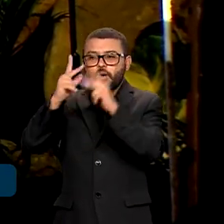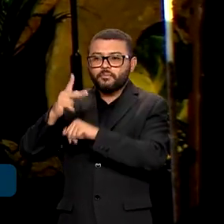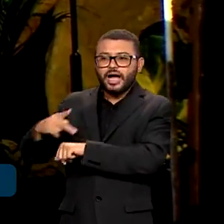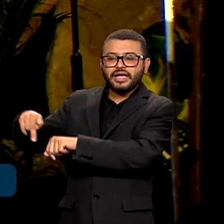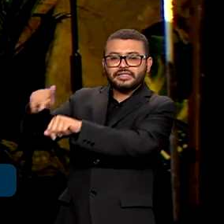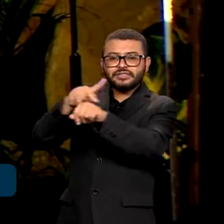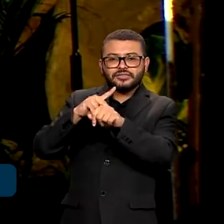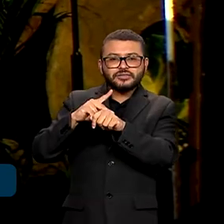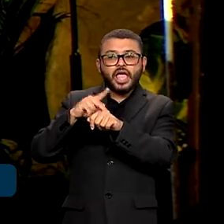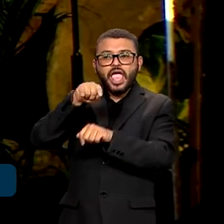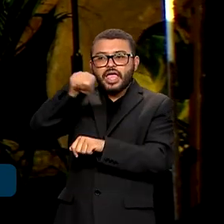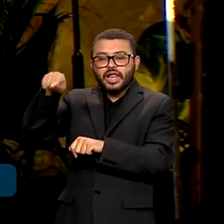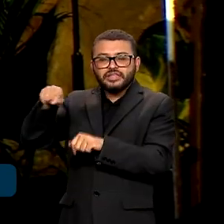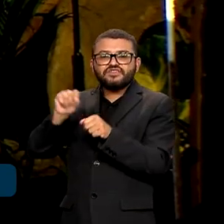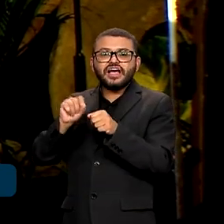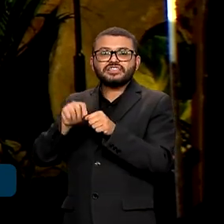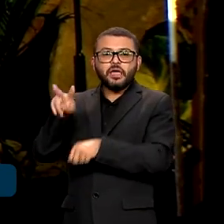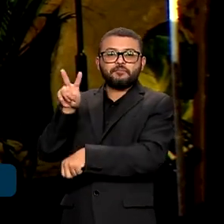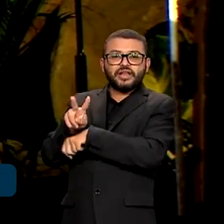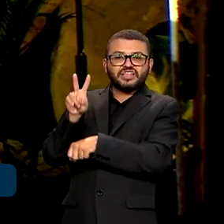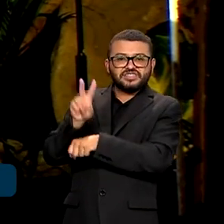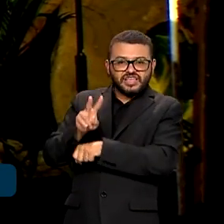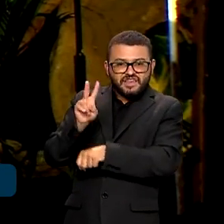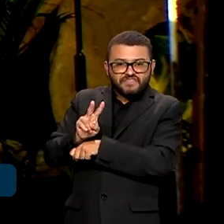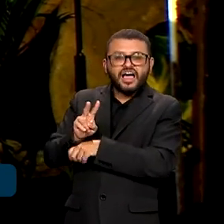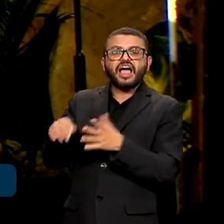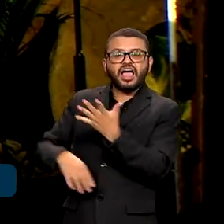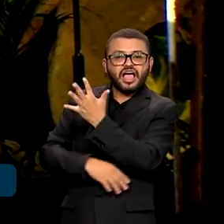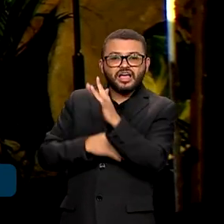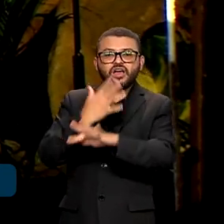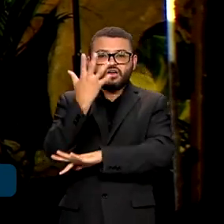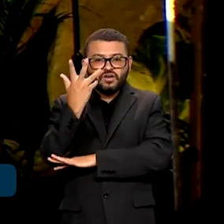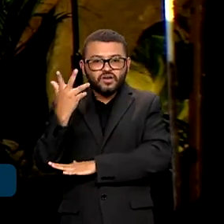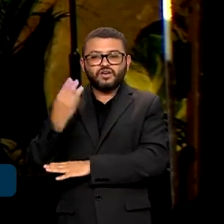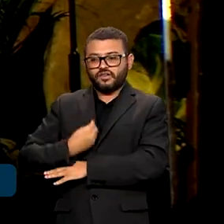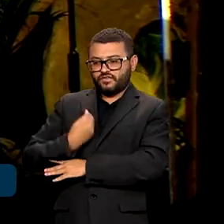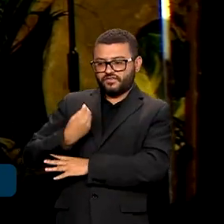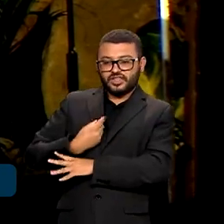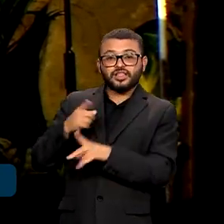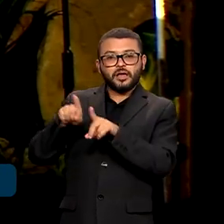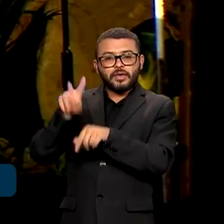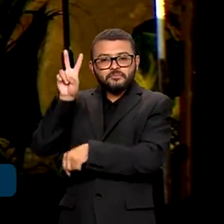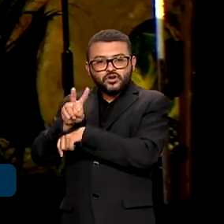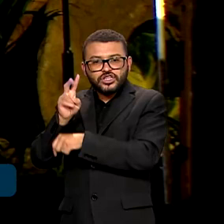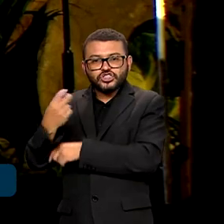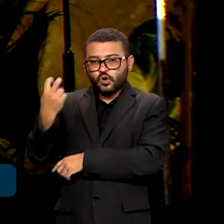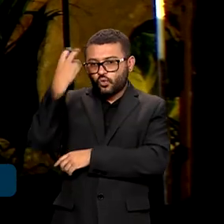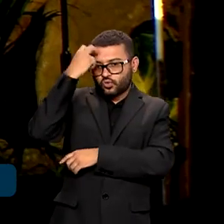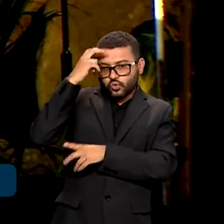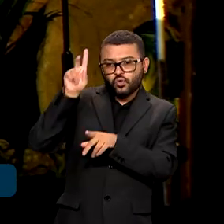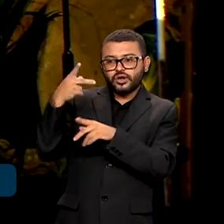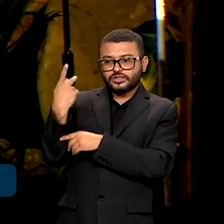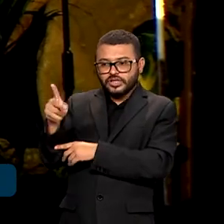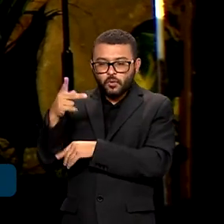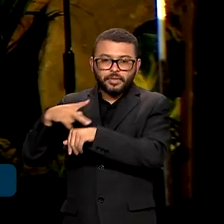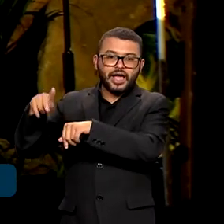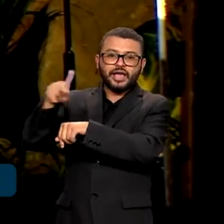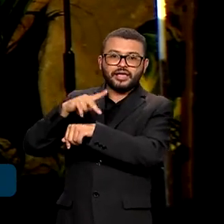países preserve a sua singularidade, a sua cultura, a sua economia, a